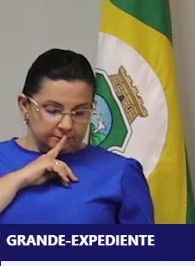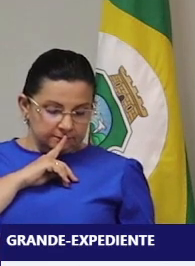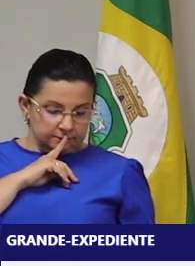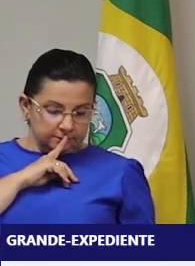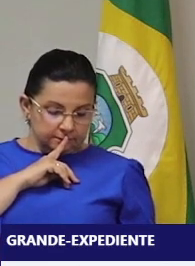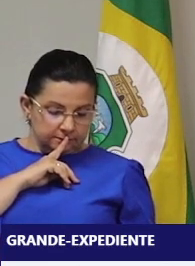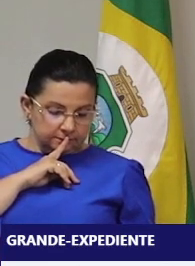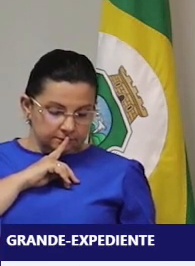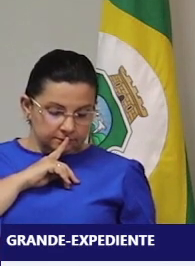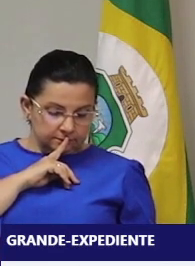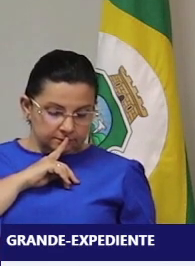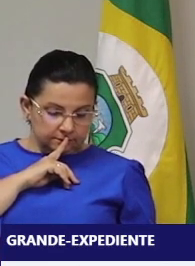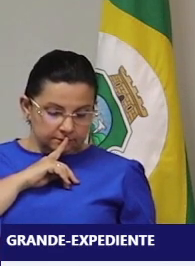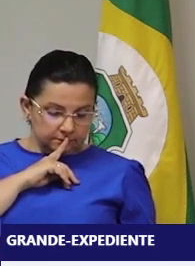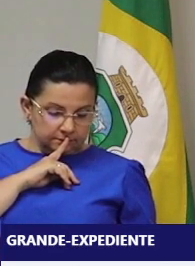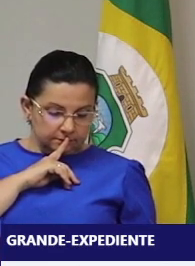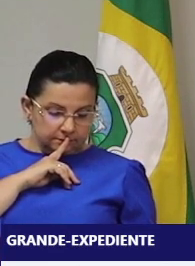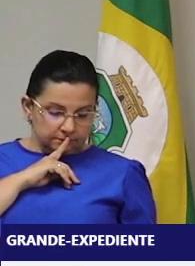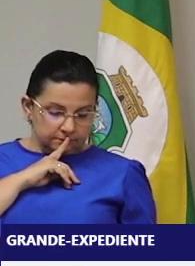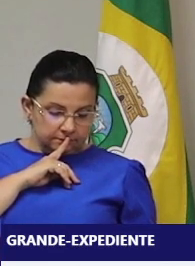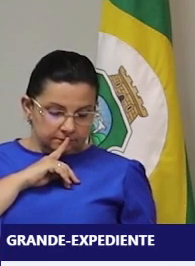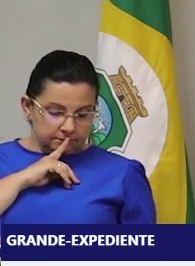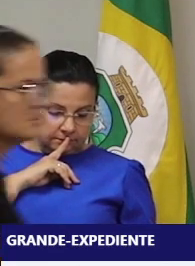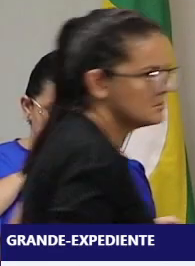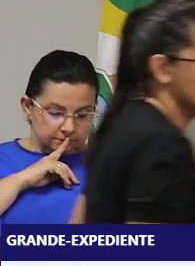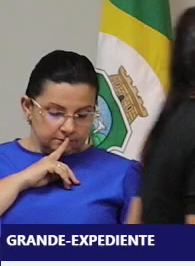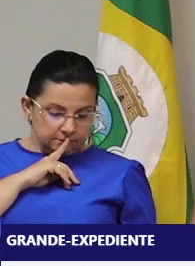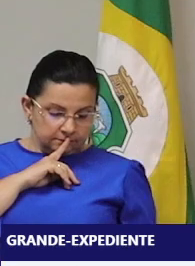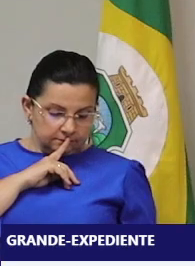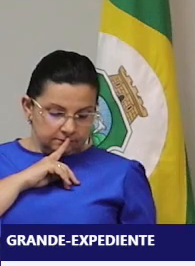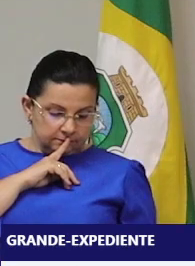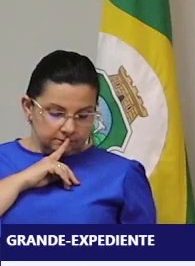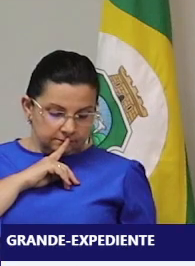tenha direito à sua passagem para ir até a